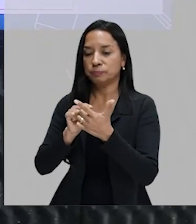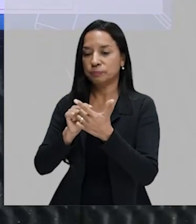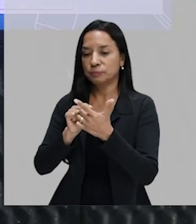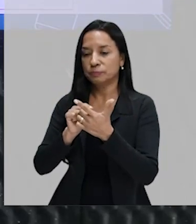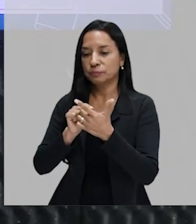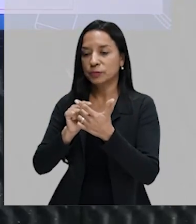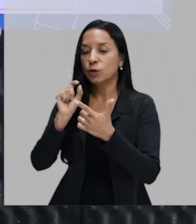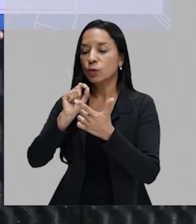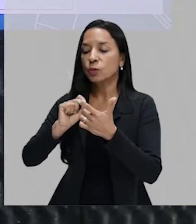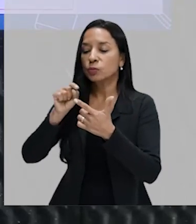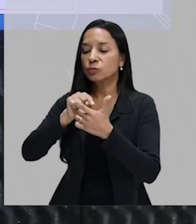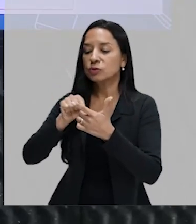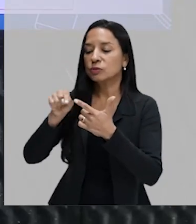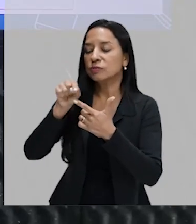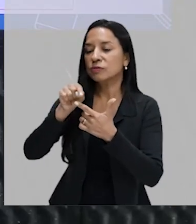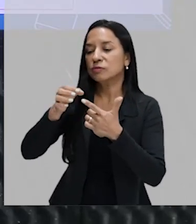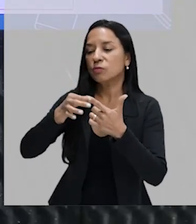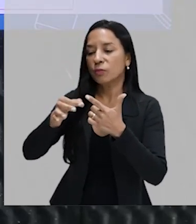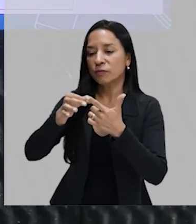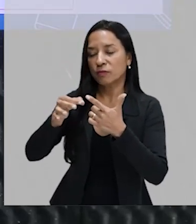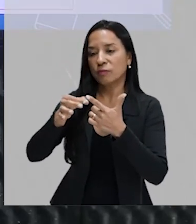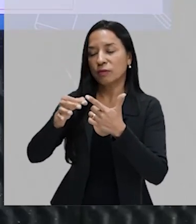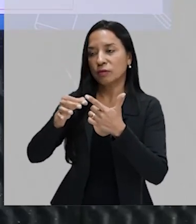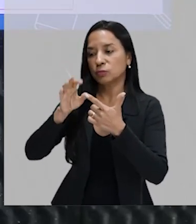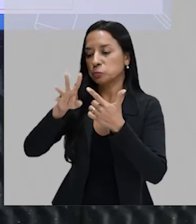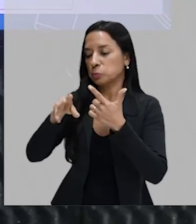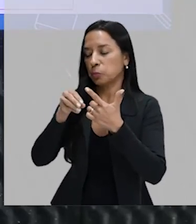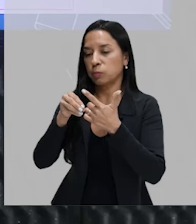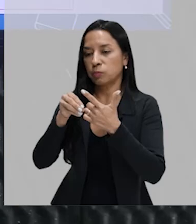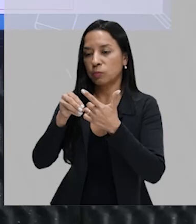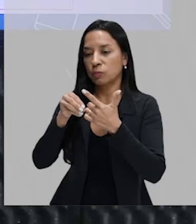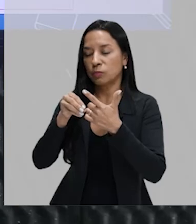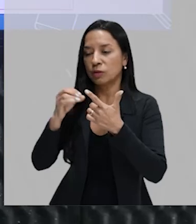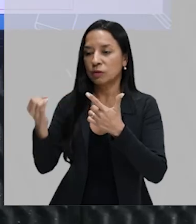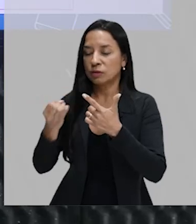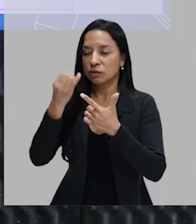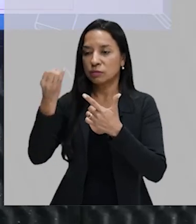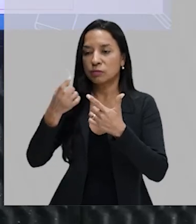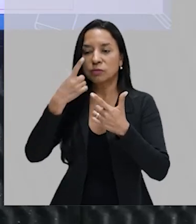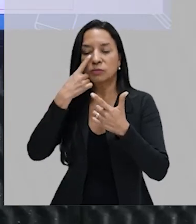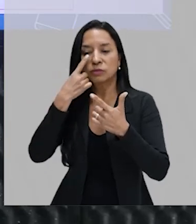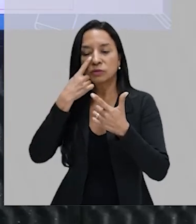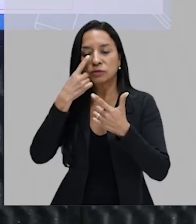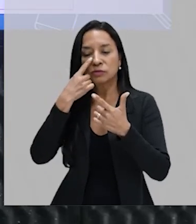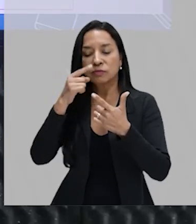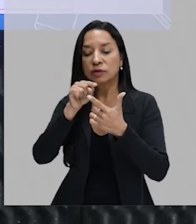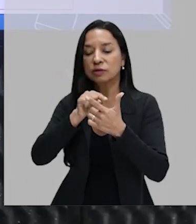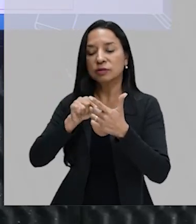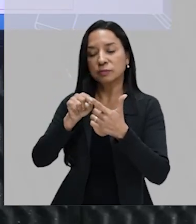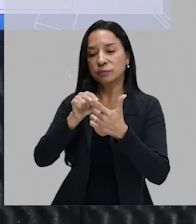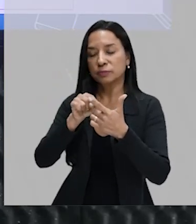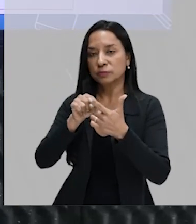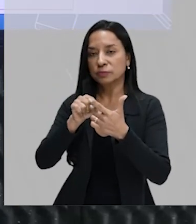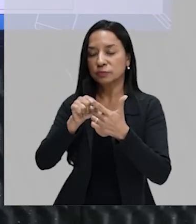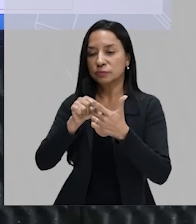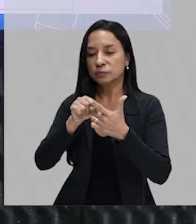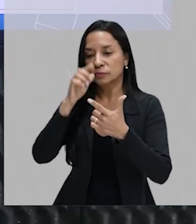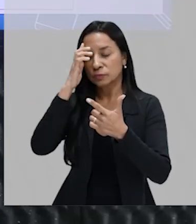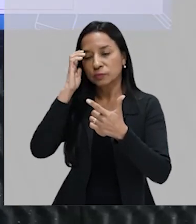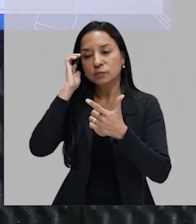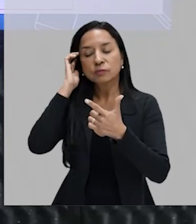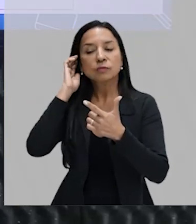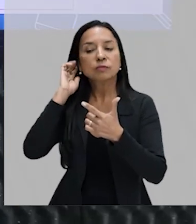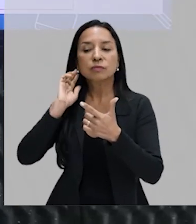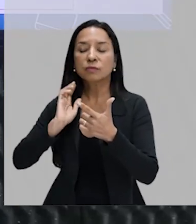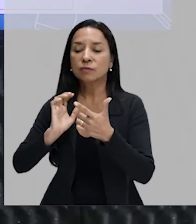do que o pênis é formado, é interessante a gente analisar, pessoal, que o pênis, o órgão copulatório masculino, lógico,